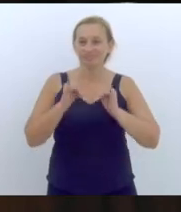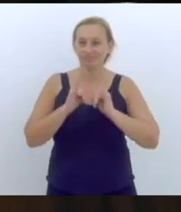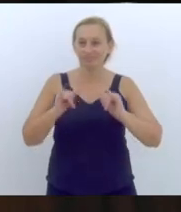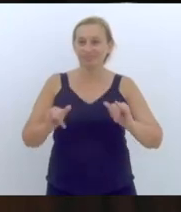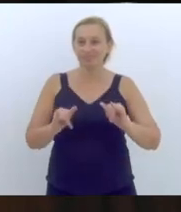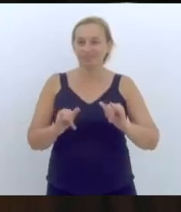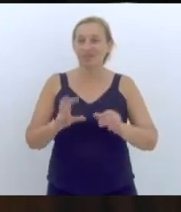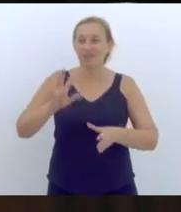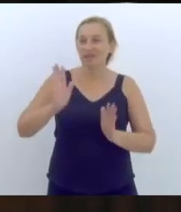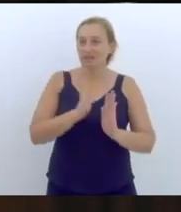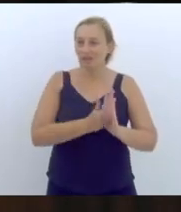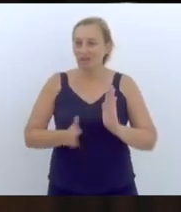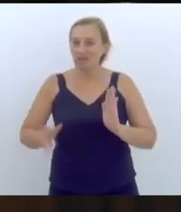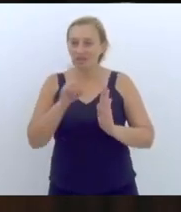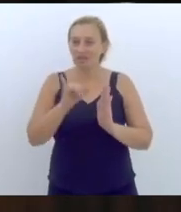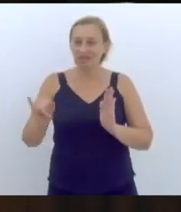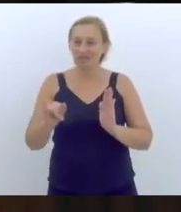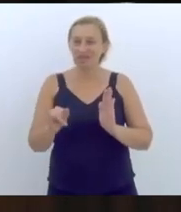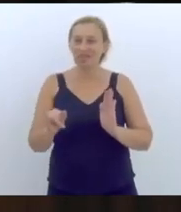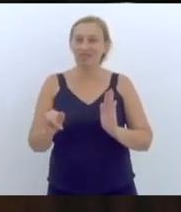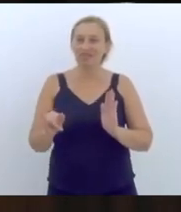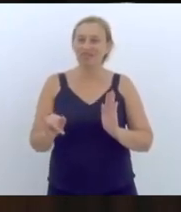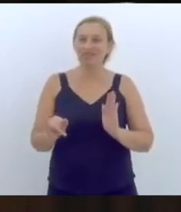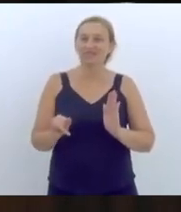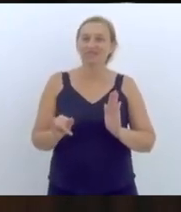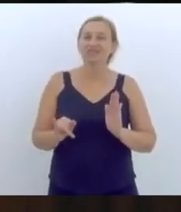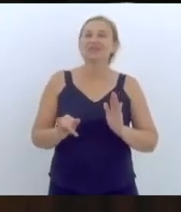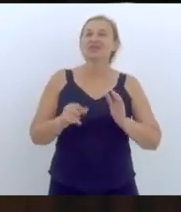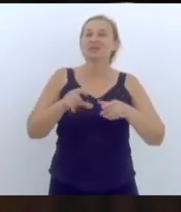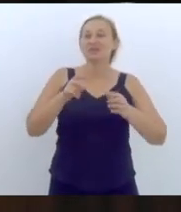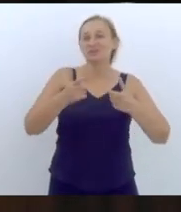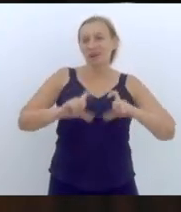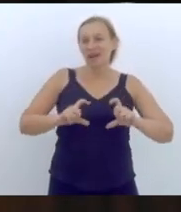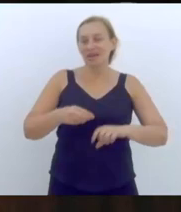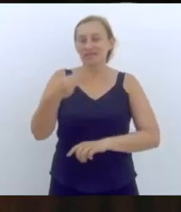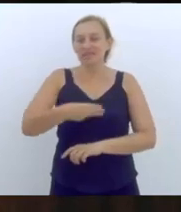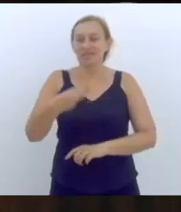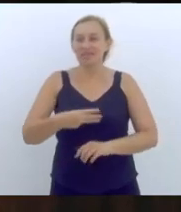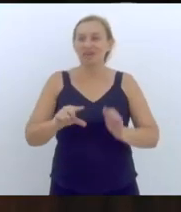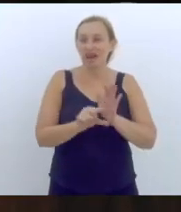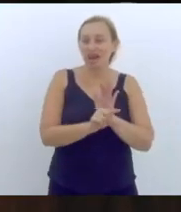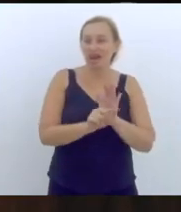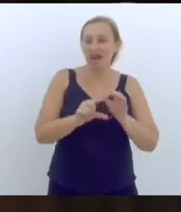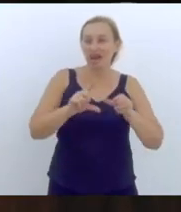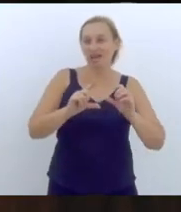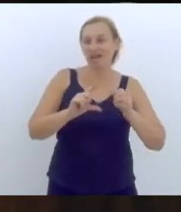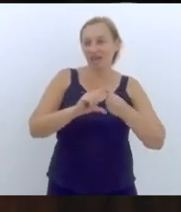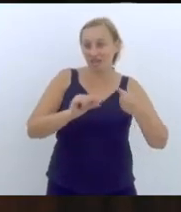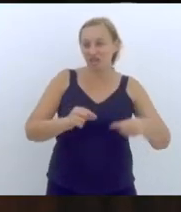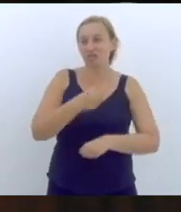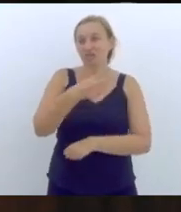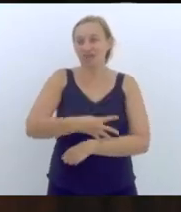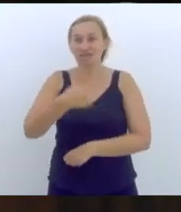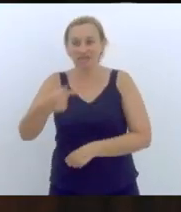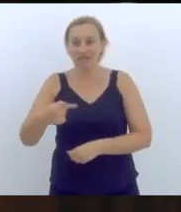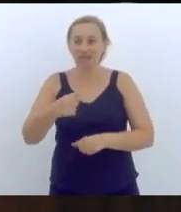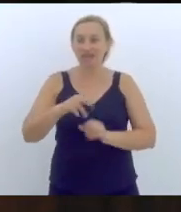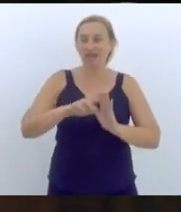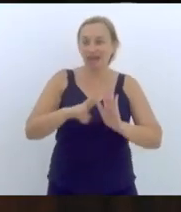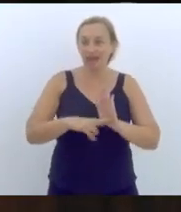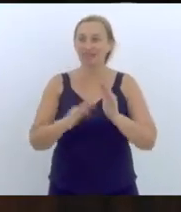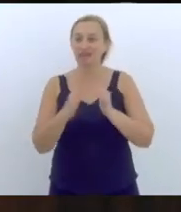Anuncio. Incluído na ordem do dia, de acordo com o parágrafo 3º do artigo 47 do Regimento Interno, em tramitação ordinária,